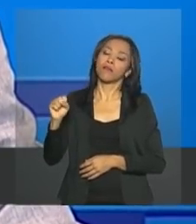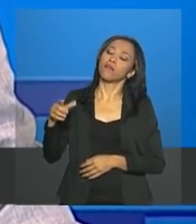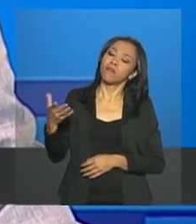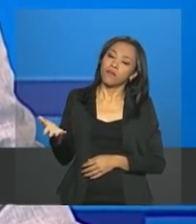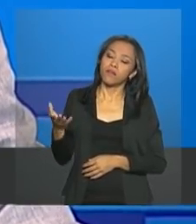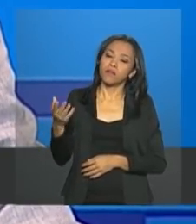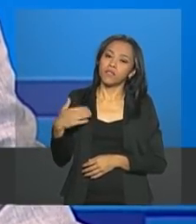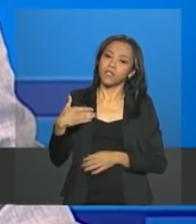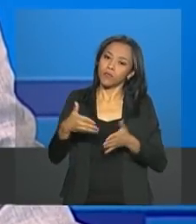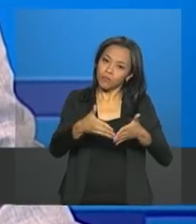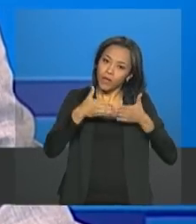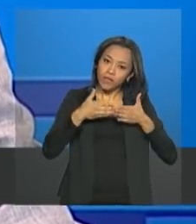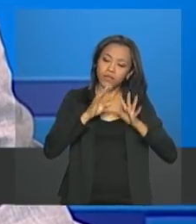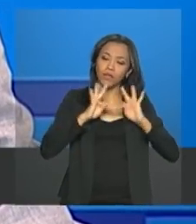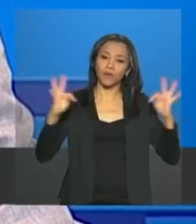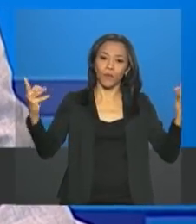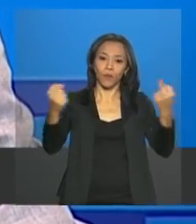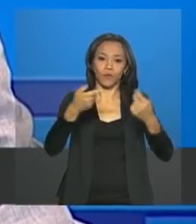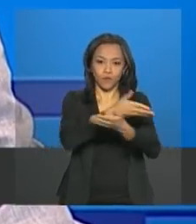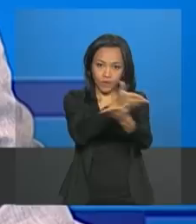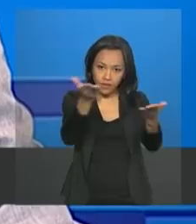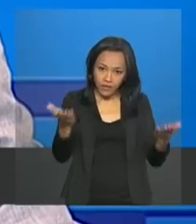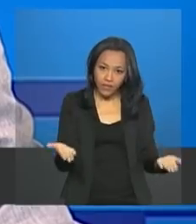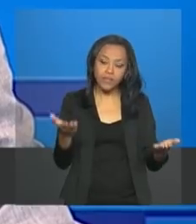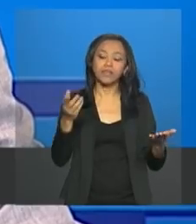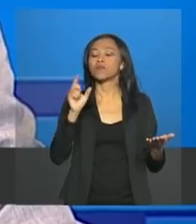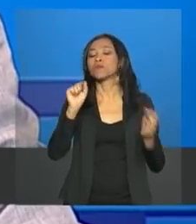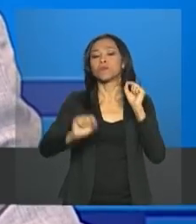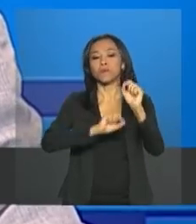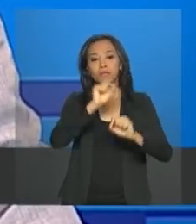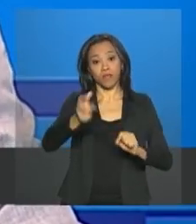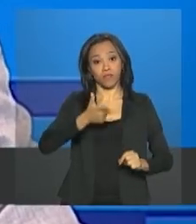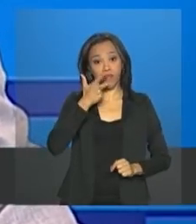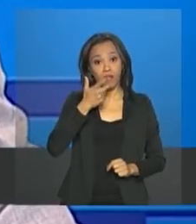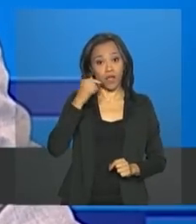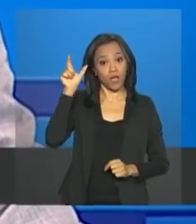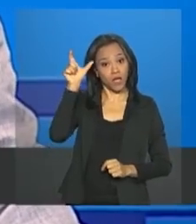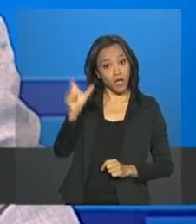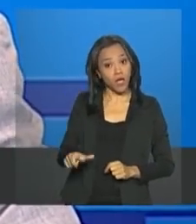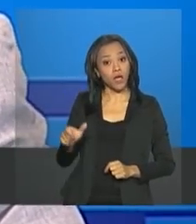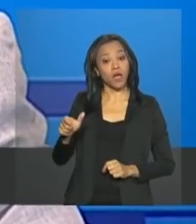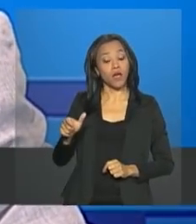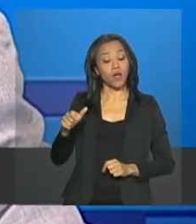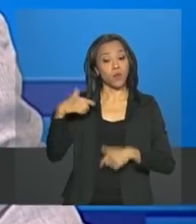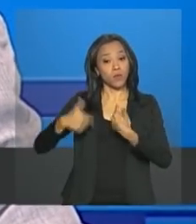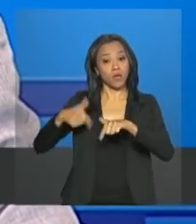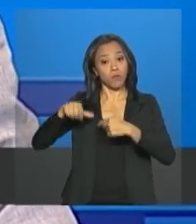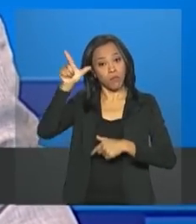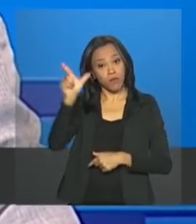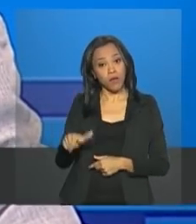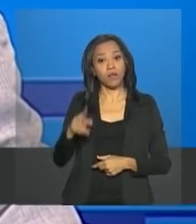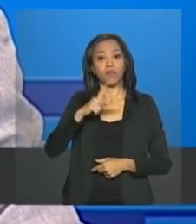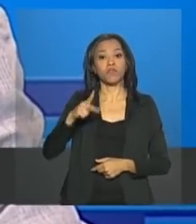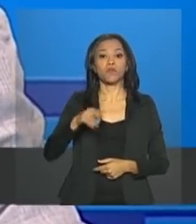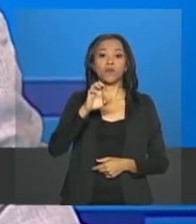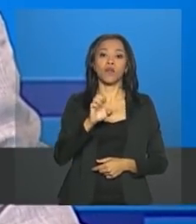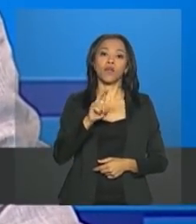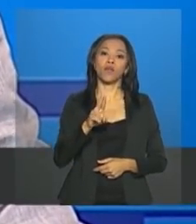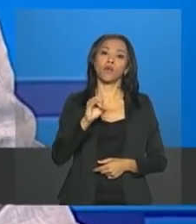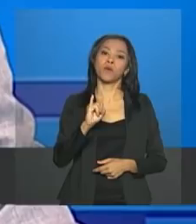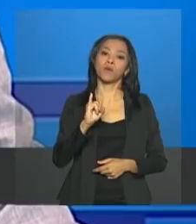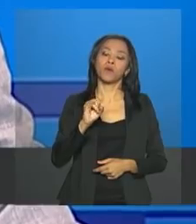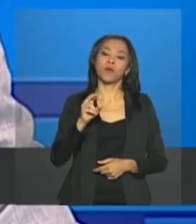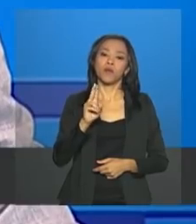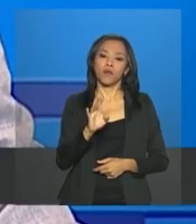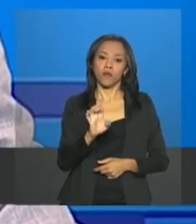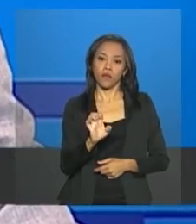licença todos os demais para salientar também o trabalho da professora m eo início de toda a equipe porque é um